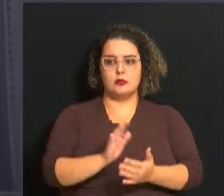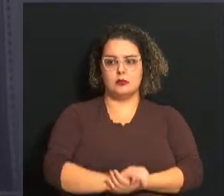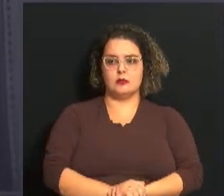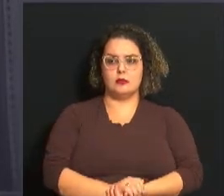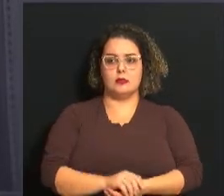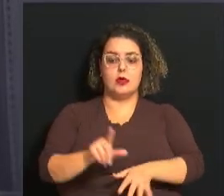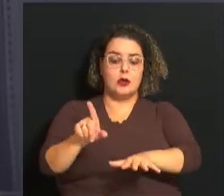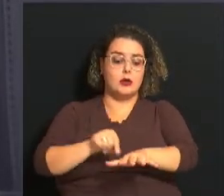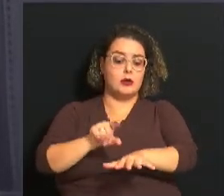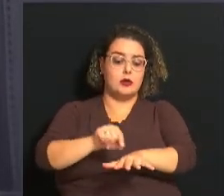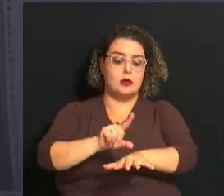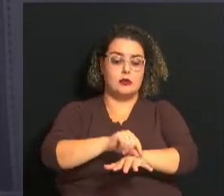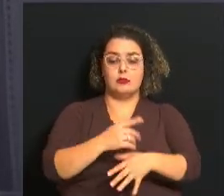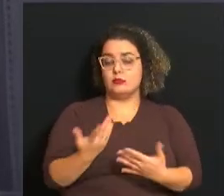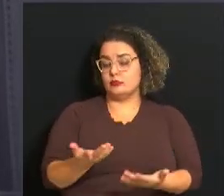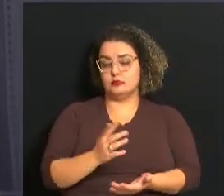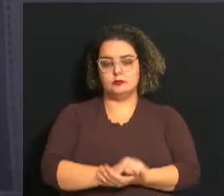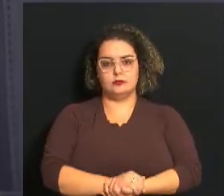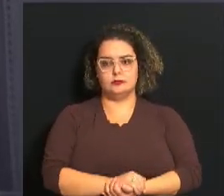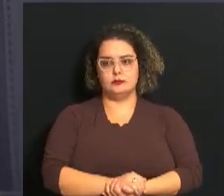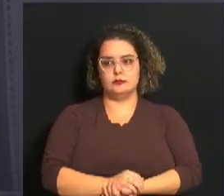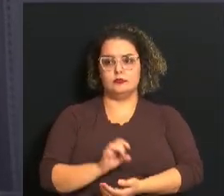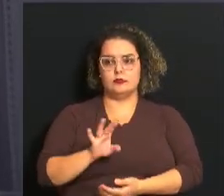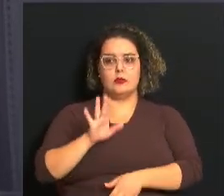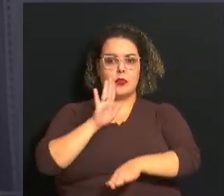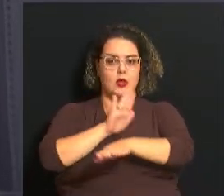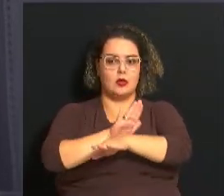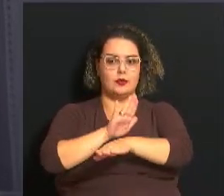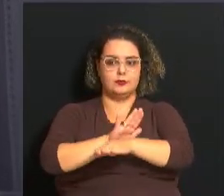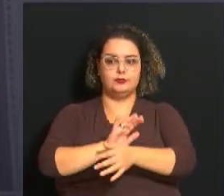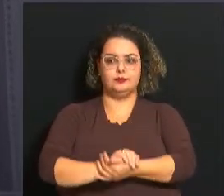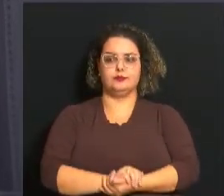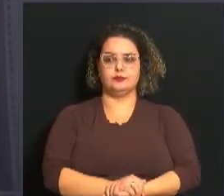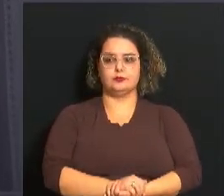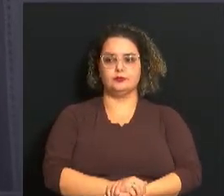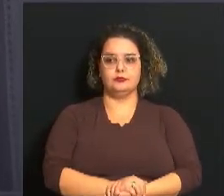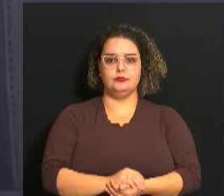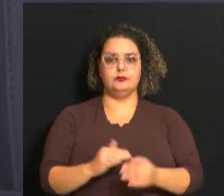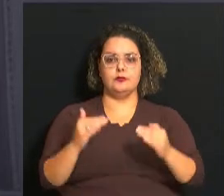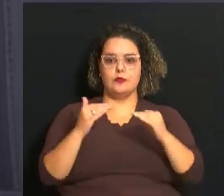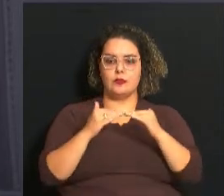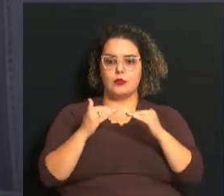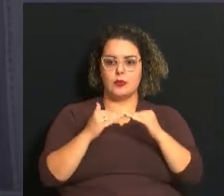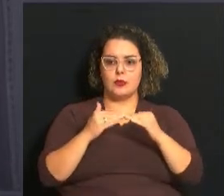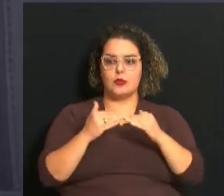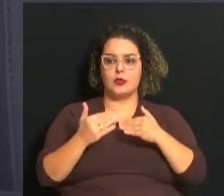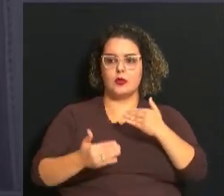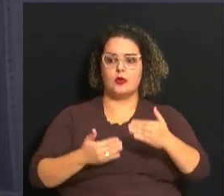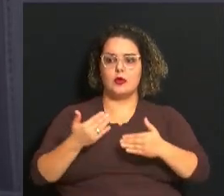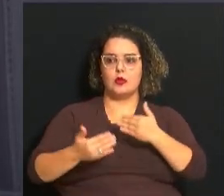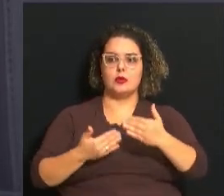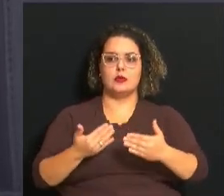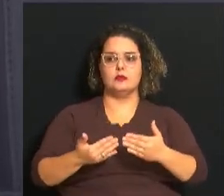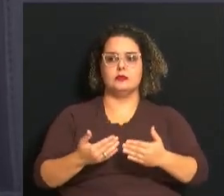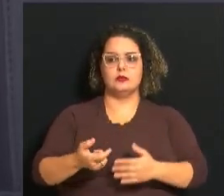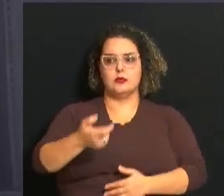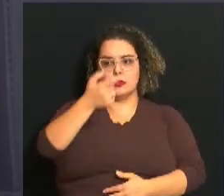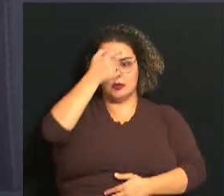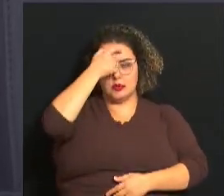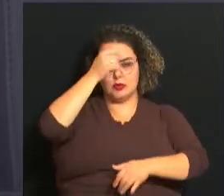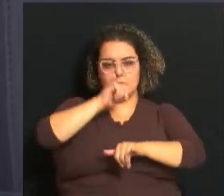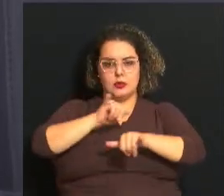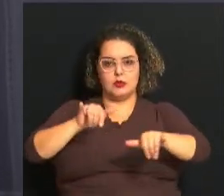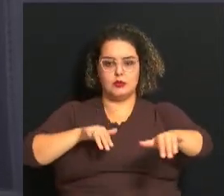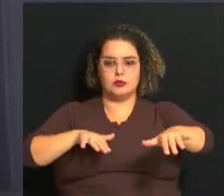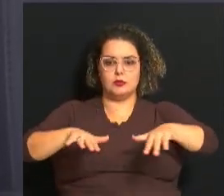um caminho né porque eles só resolvem ele só ajuda se ele for combinado com esses processos de conscientização de